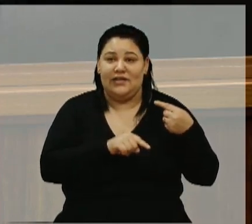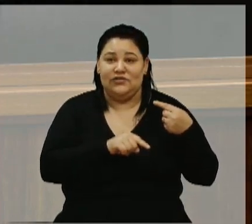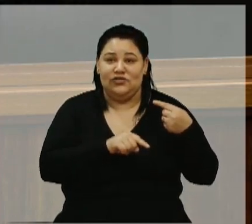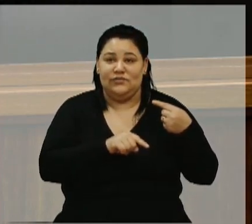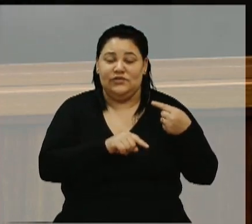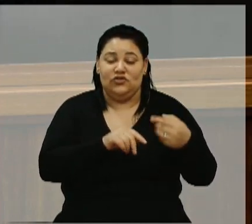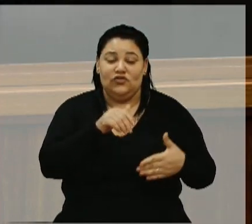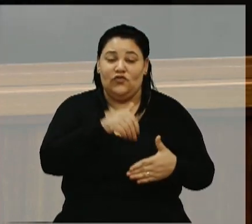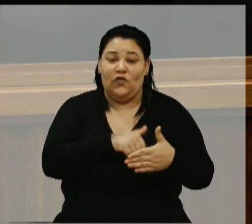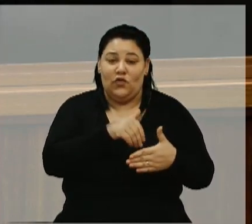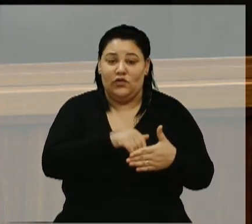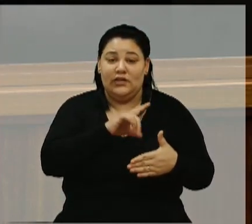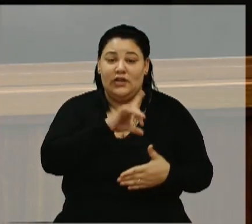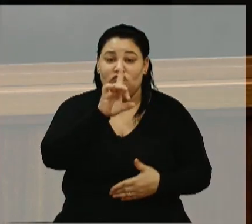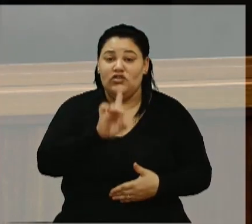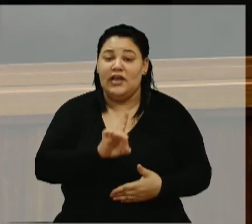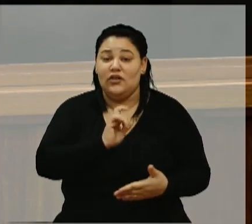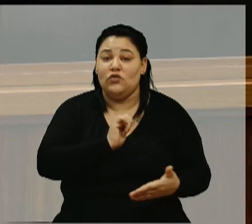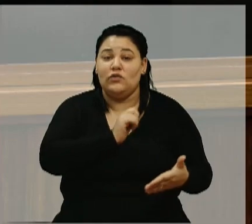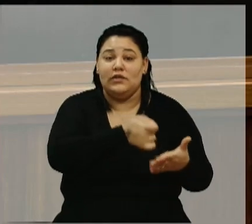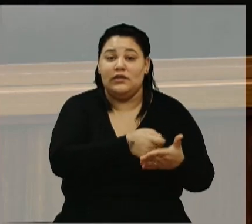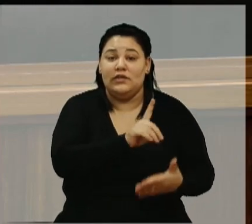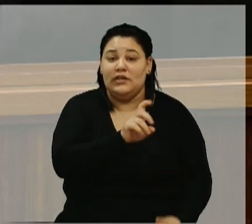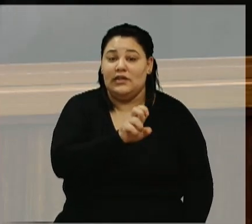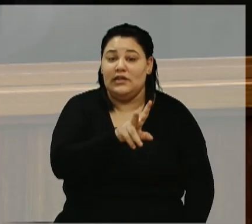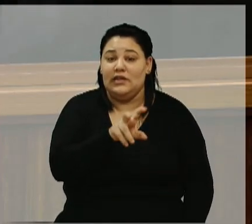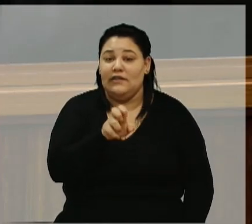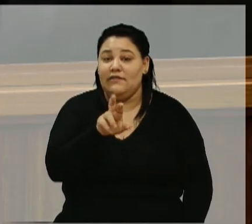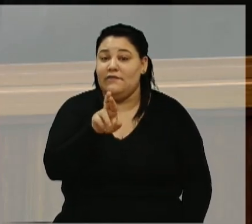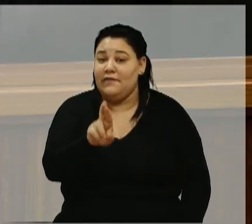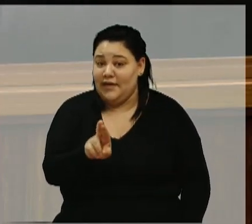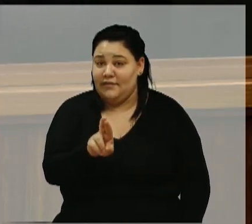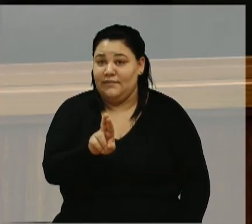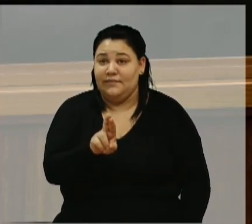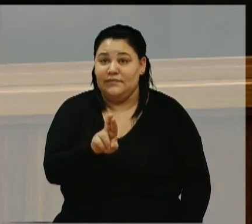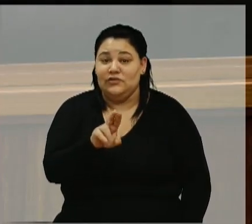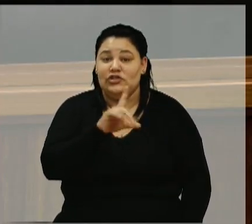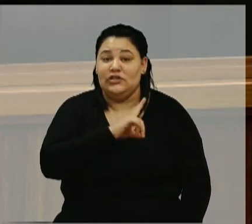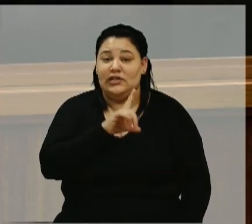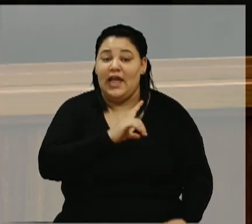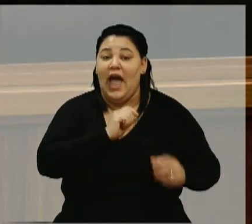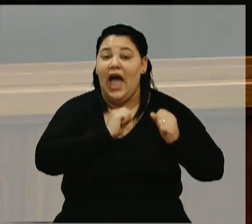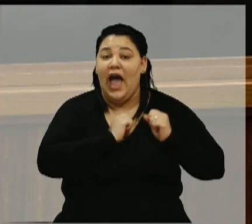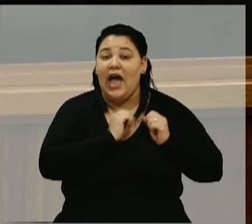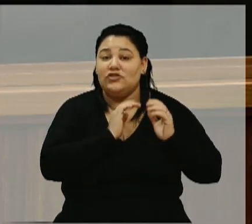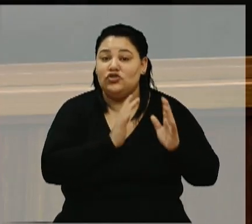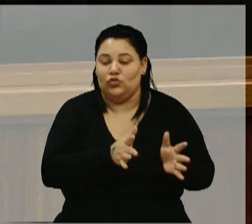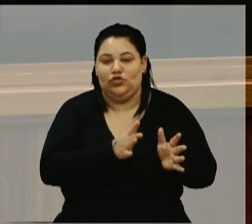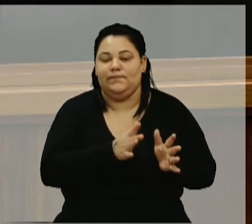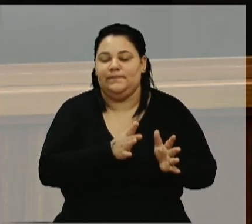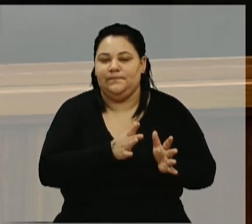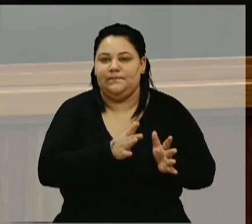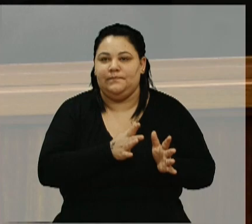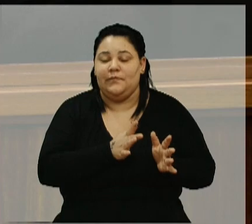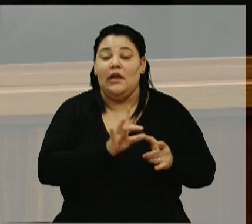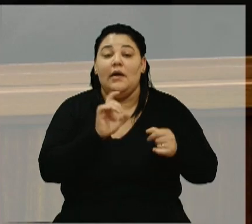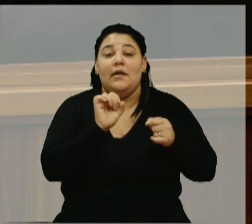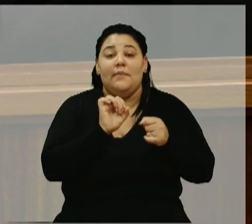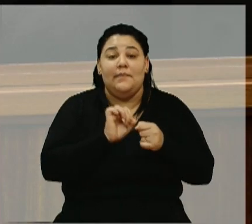tem o direito e o dever, vamos ouvir novamente essa palavra, de tomar as devidas providências para